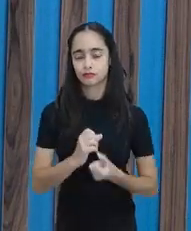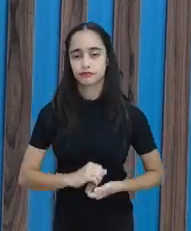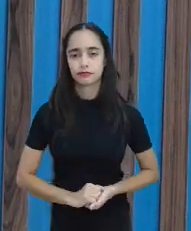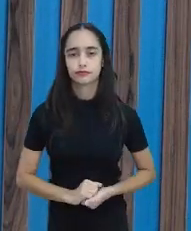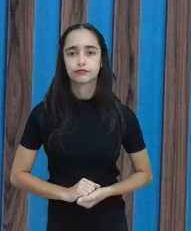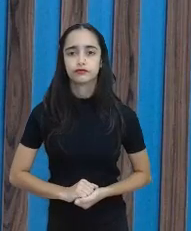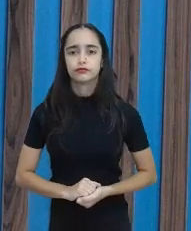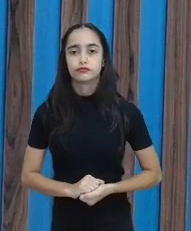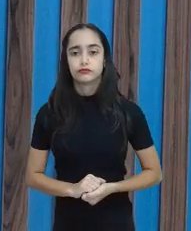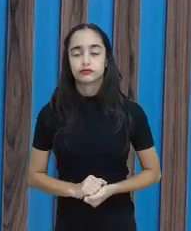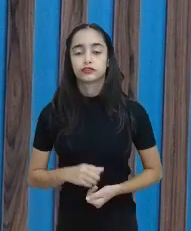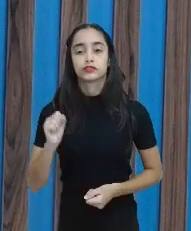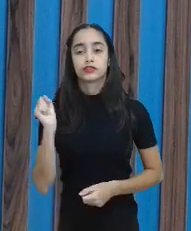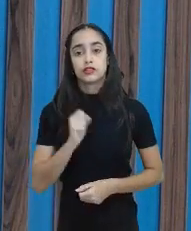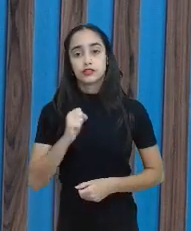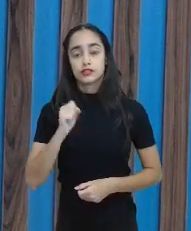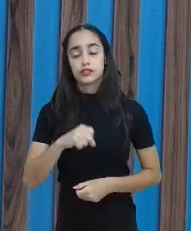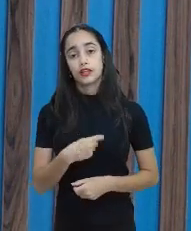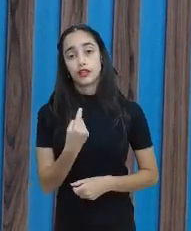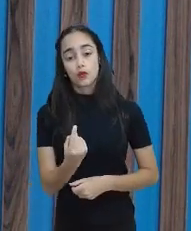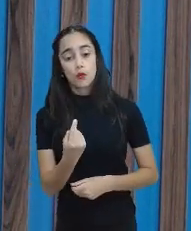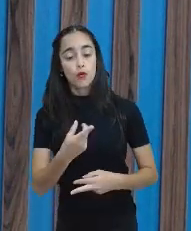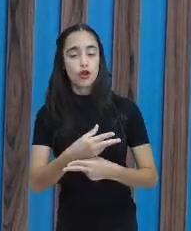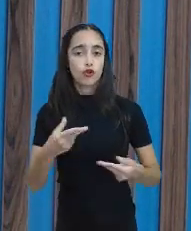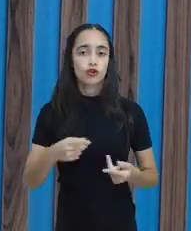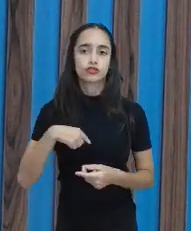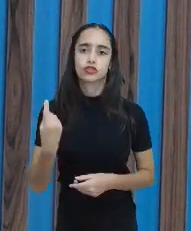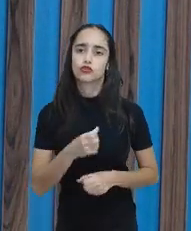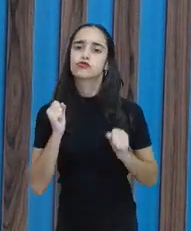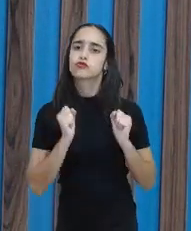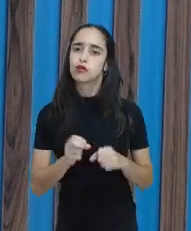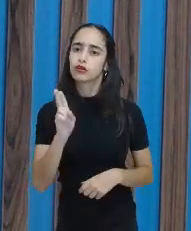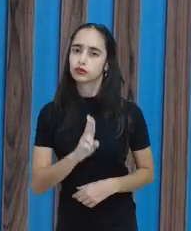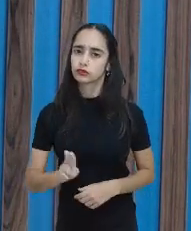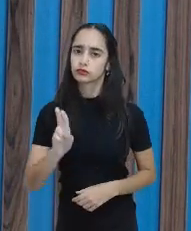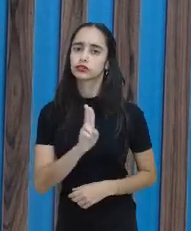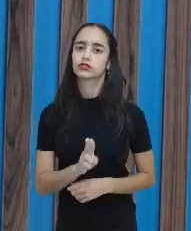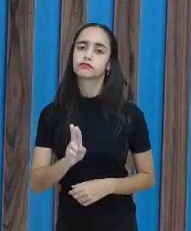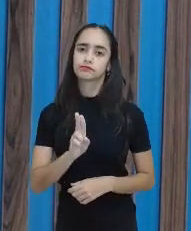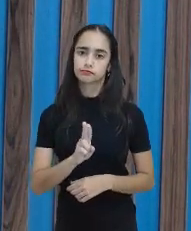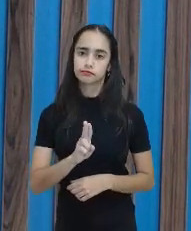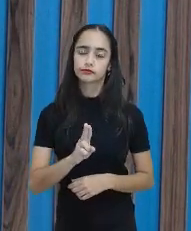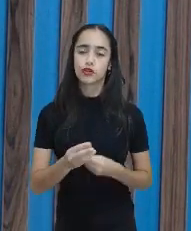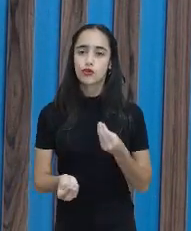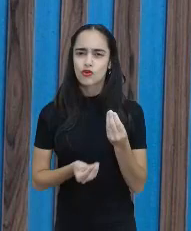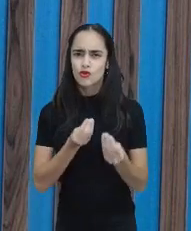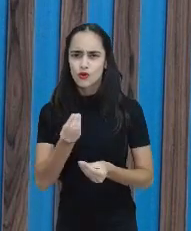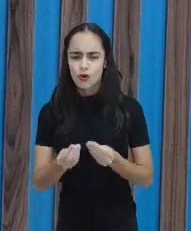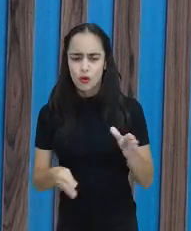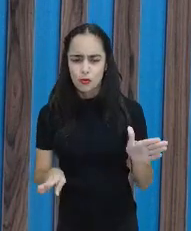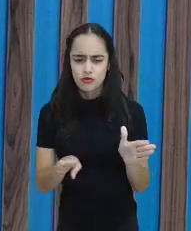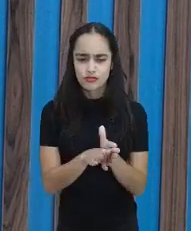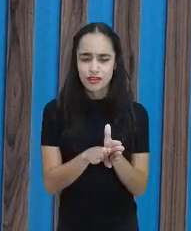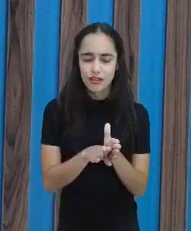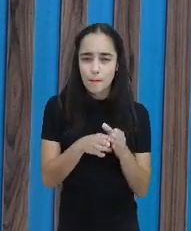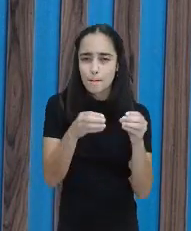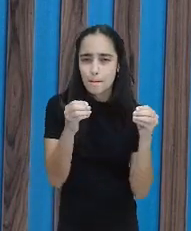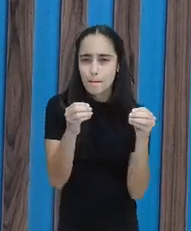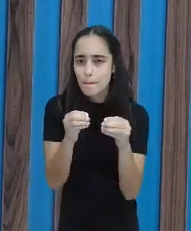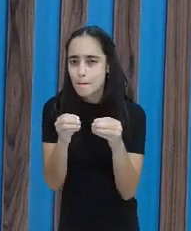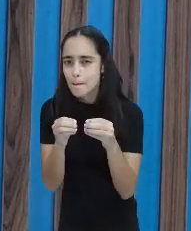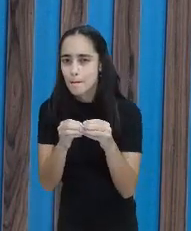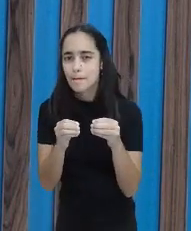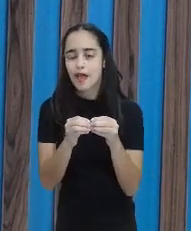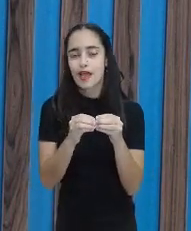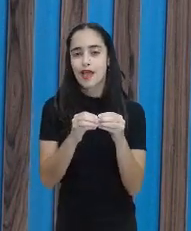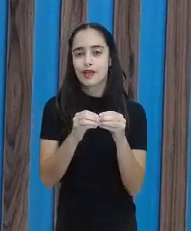meios, uma ferramenta que a gente pode, né, utilizar aí como chegar mais junto, né, desse